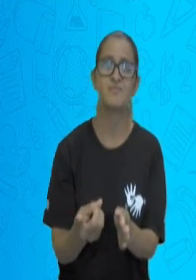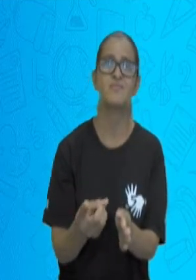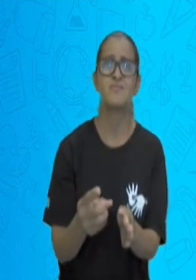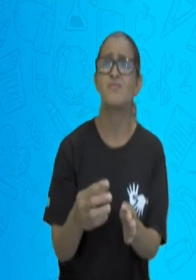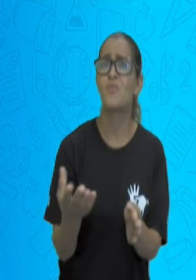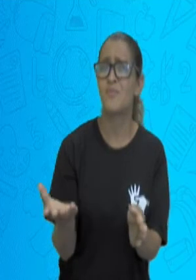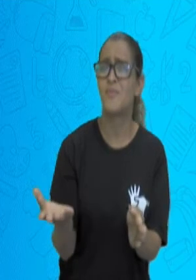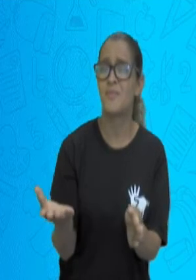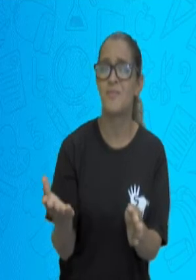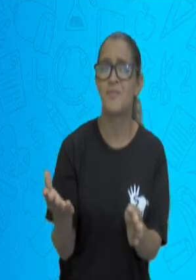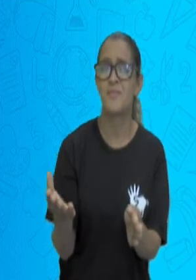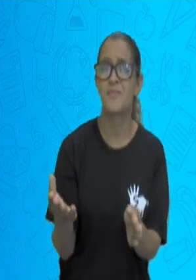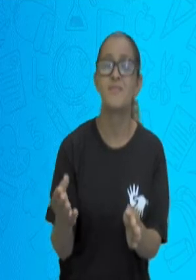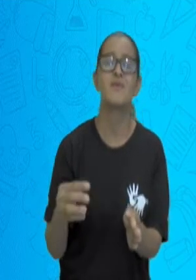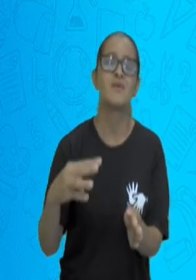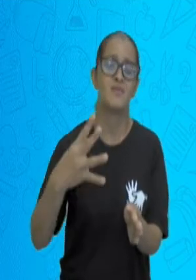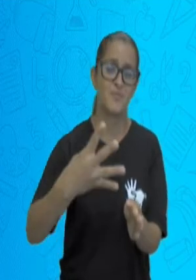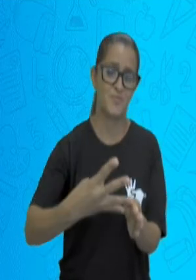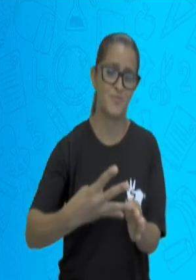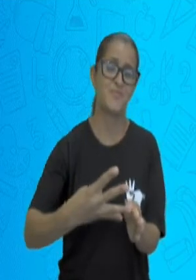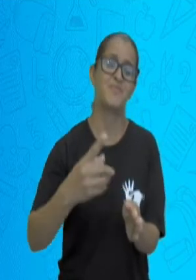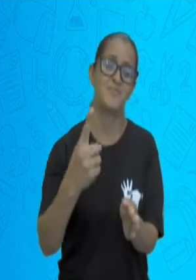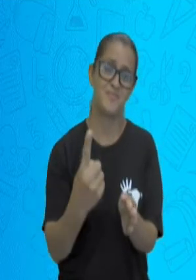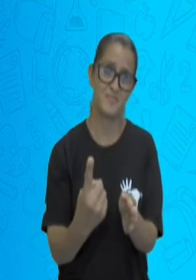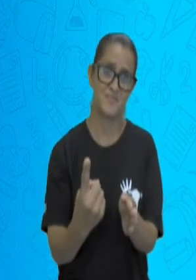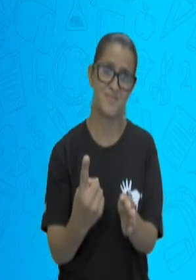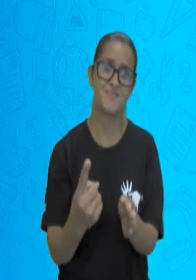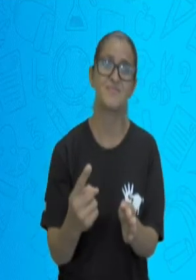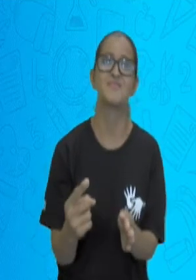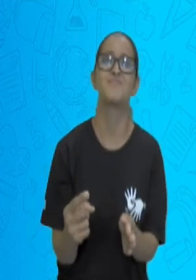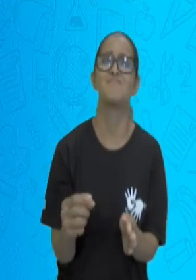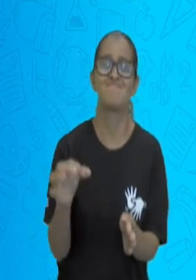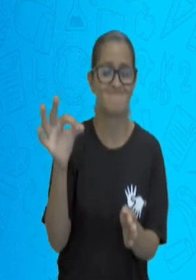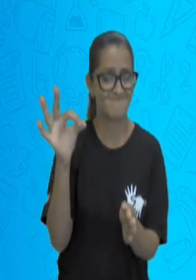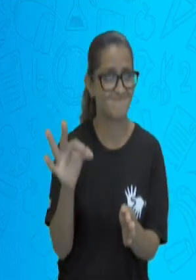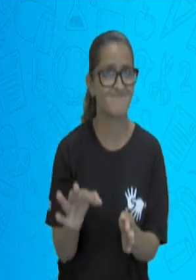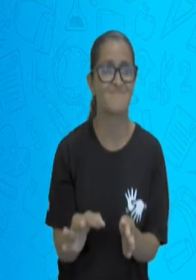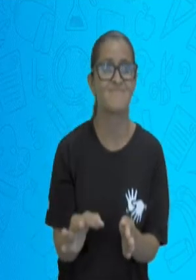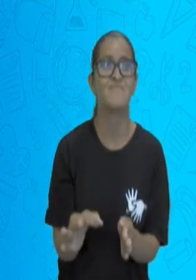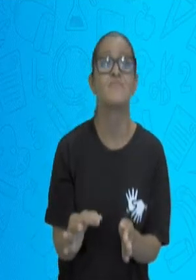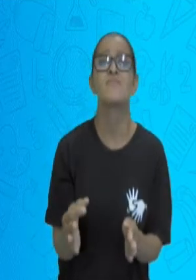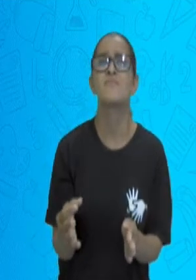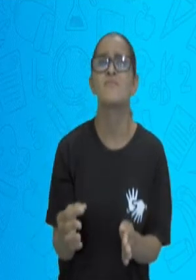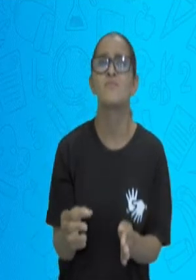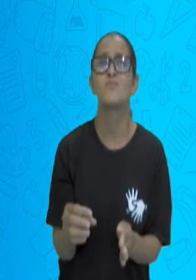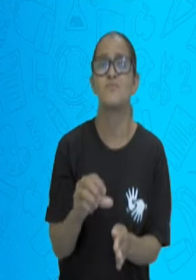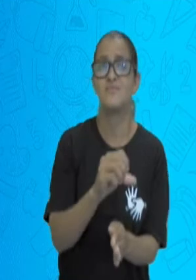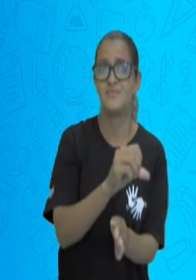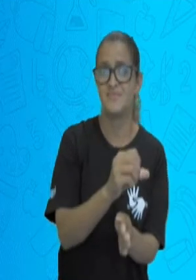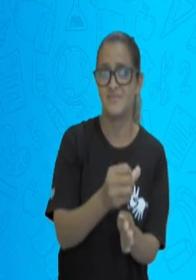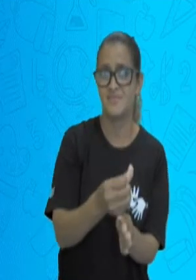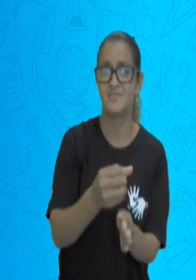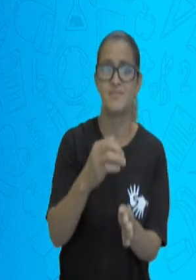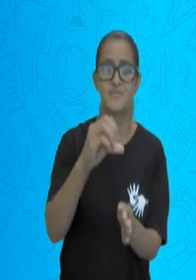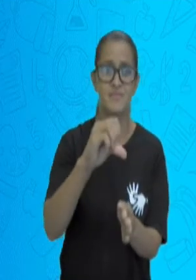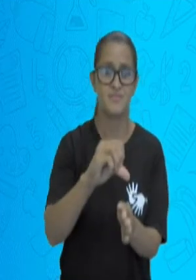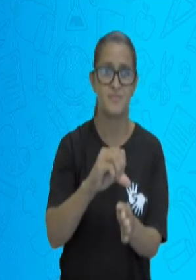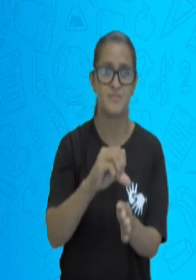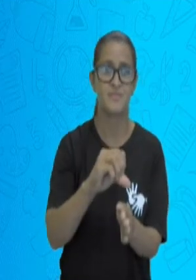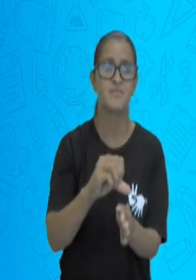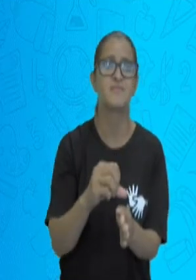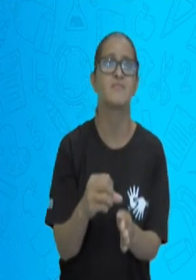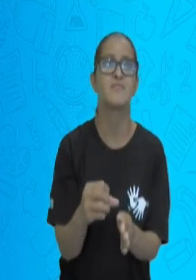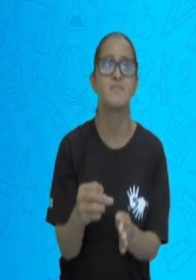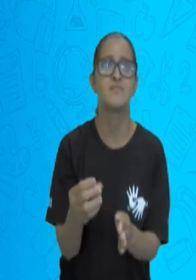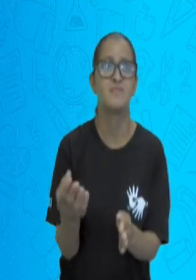sucessor vai ser o 41. E nós temos o número 69, que